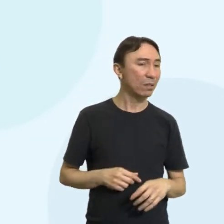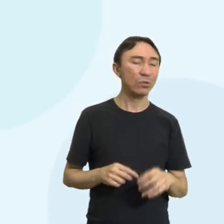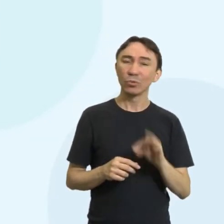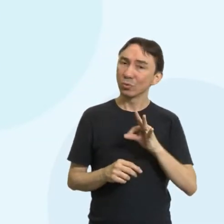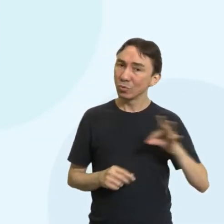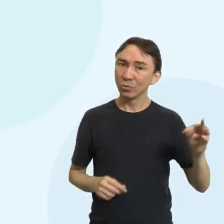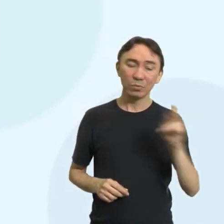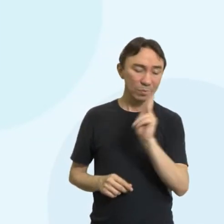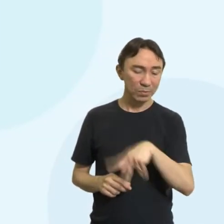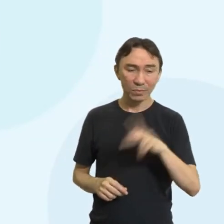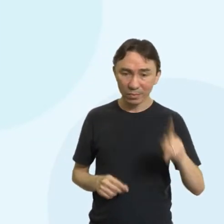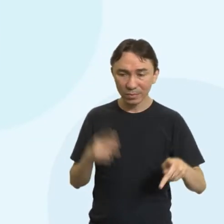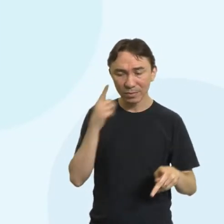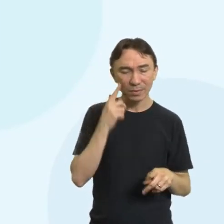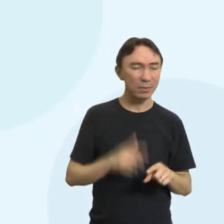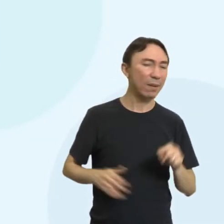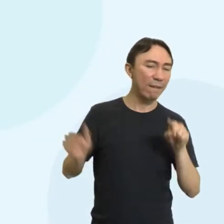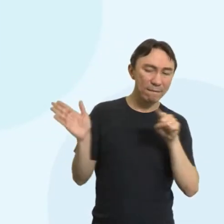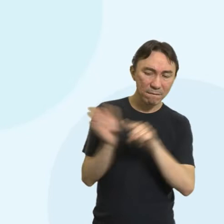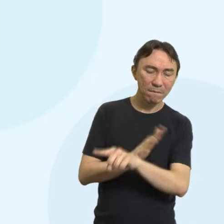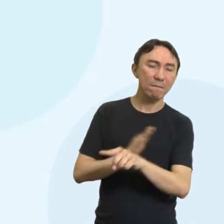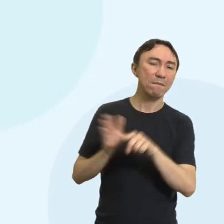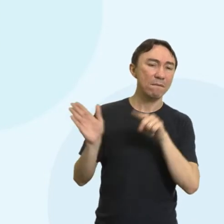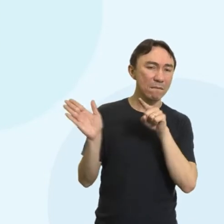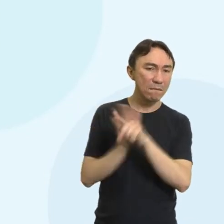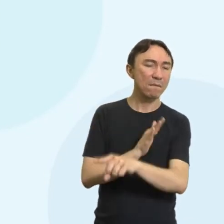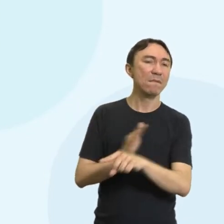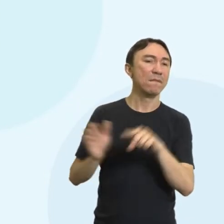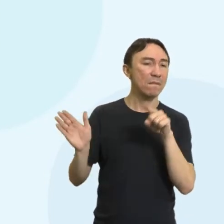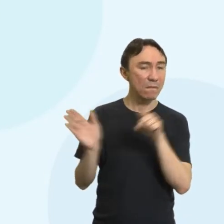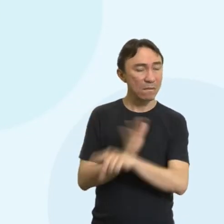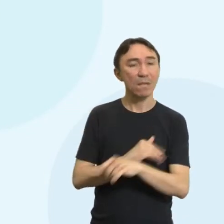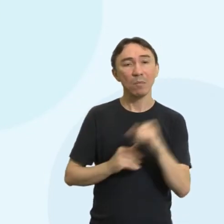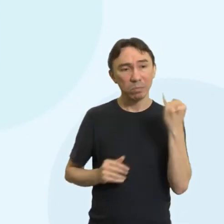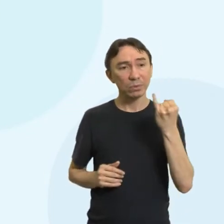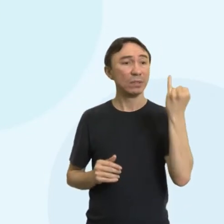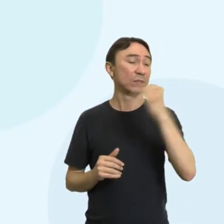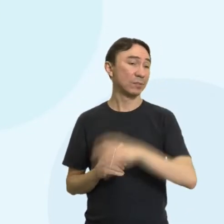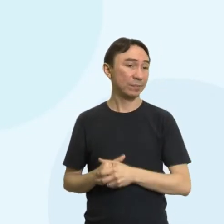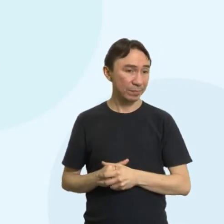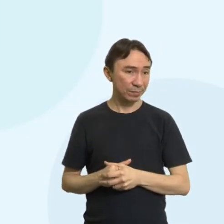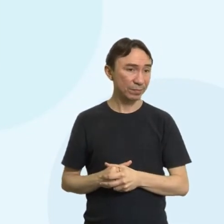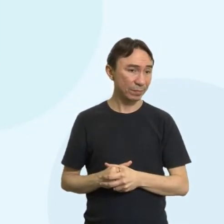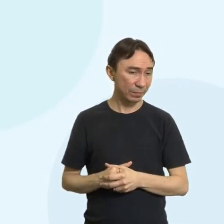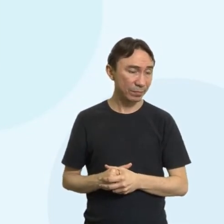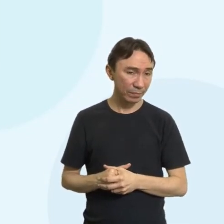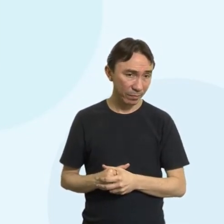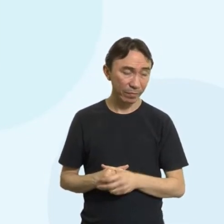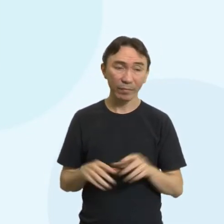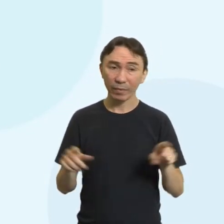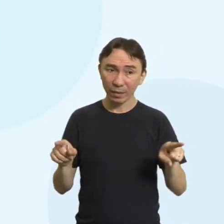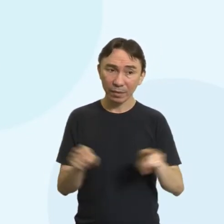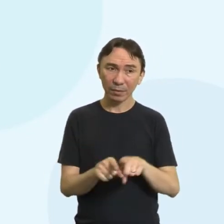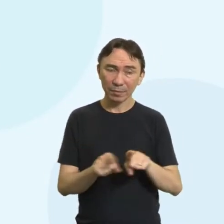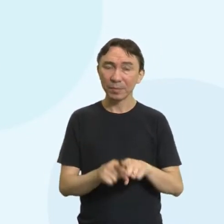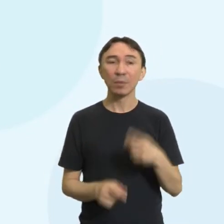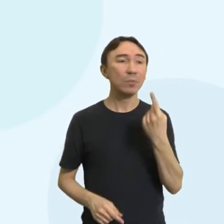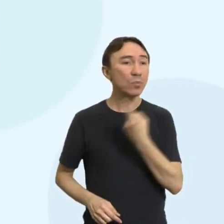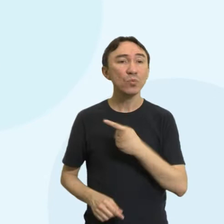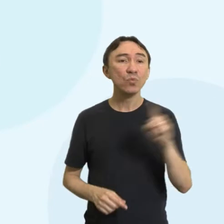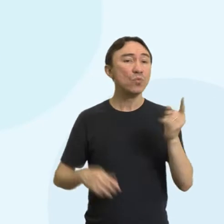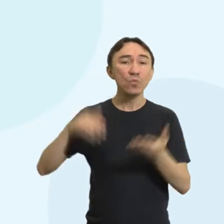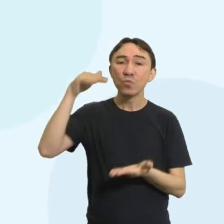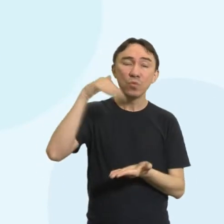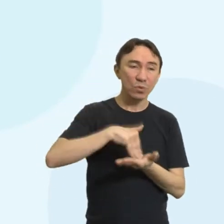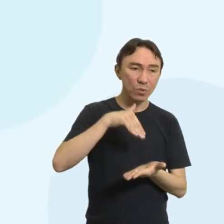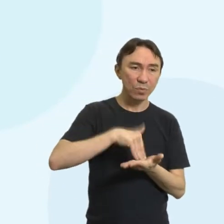estudantes e realizar importantes perguntas no processo. E também a interação leitor-autor por último, ou